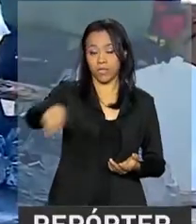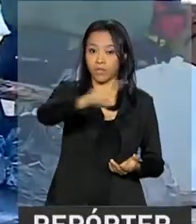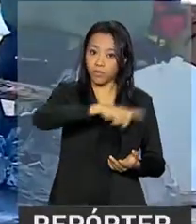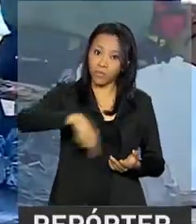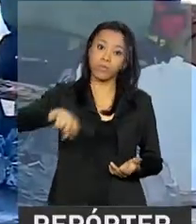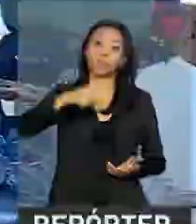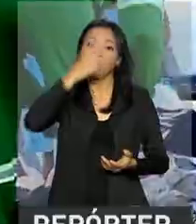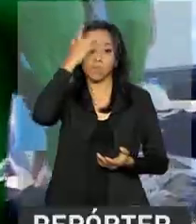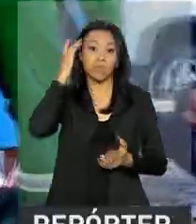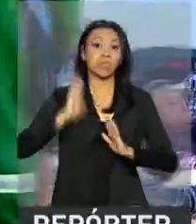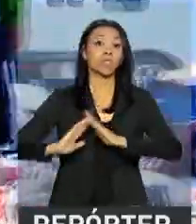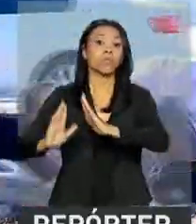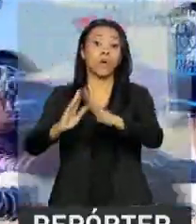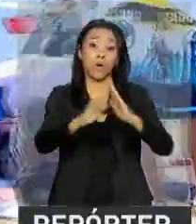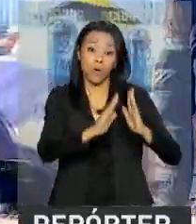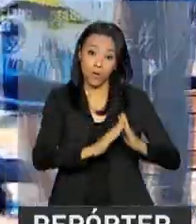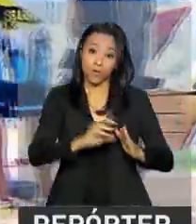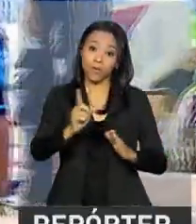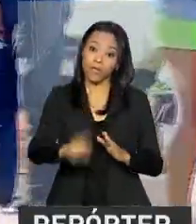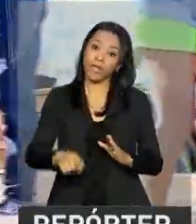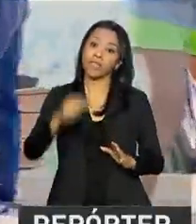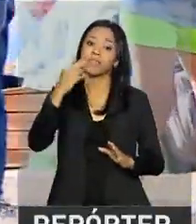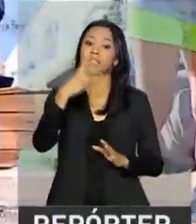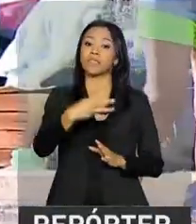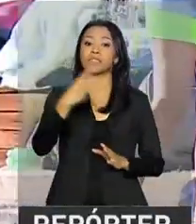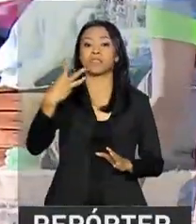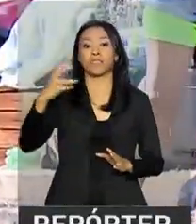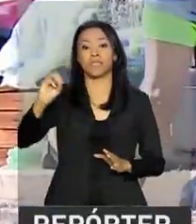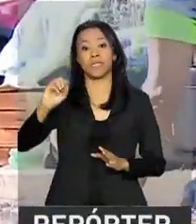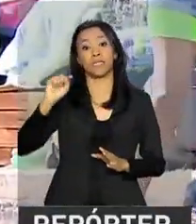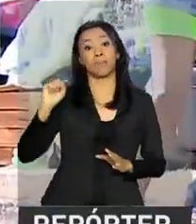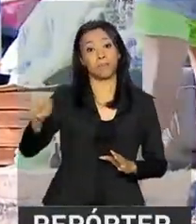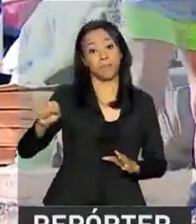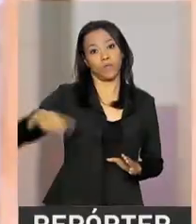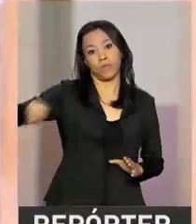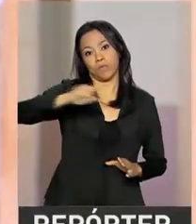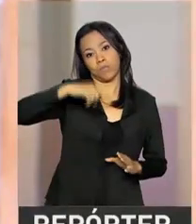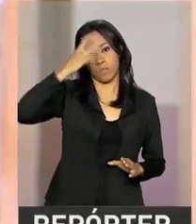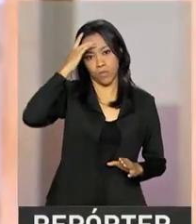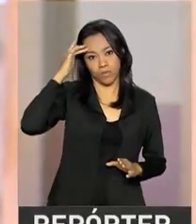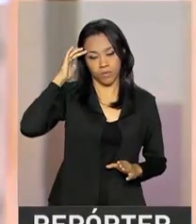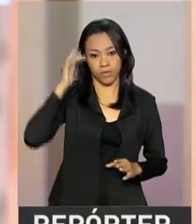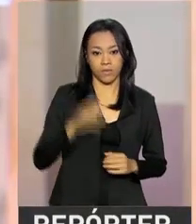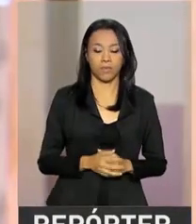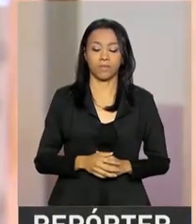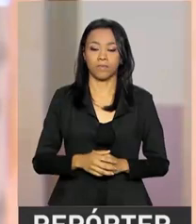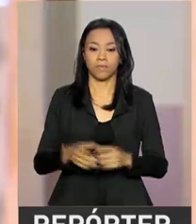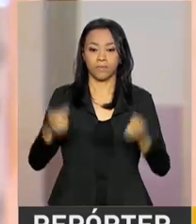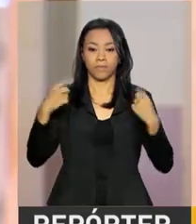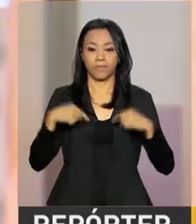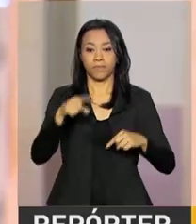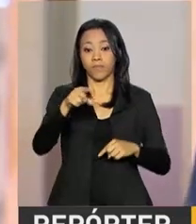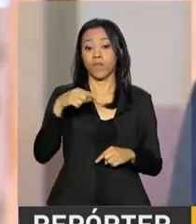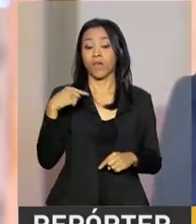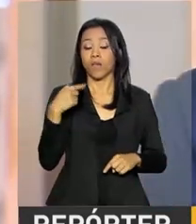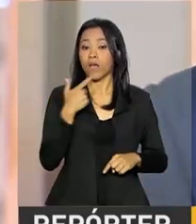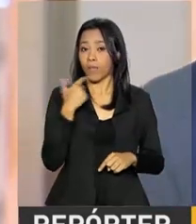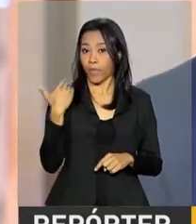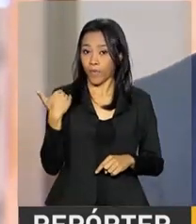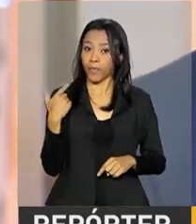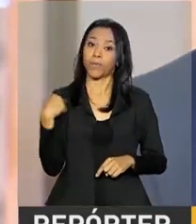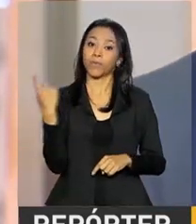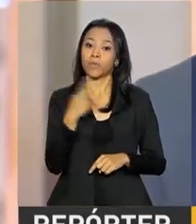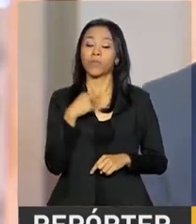população local, que é de cerca de 330 mil habitantes. Nós tivemos há pouco ainda